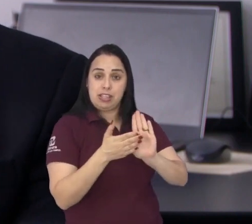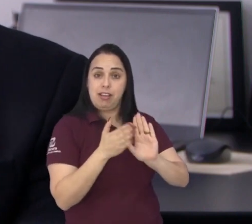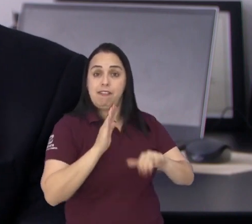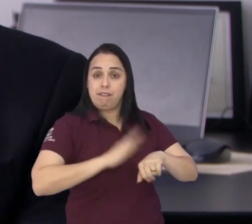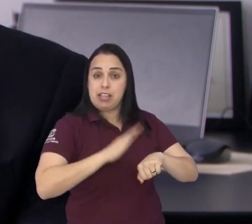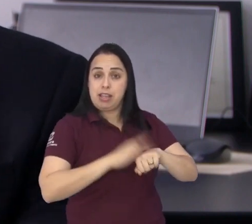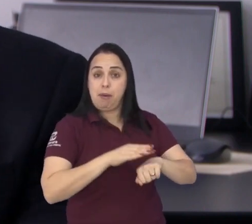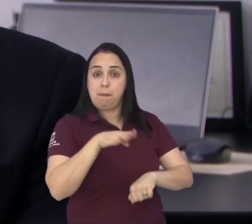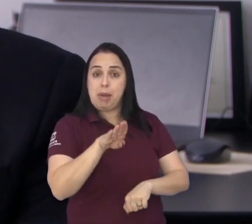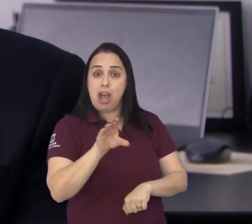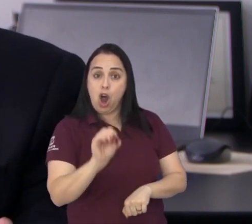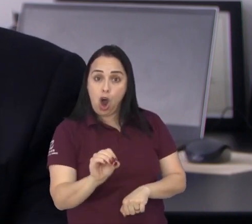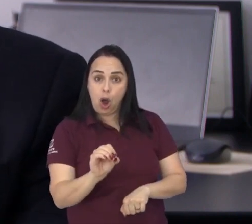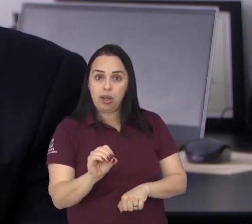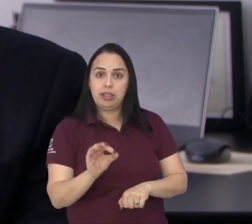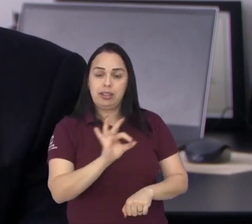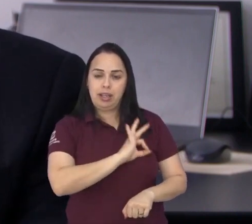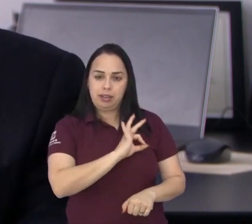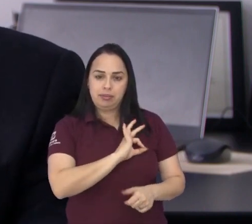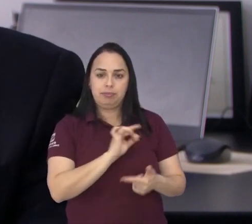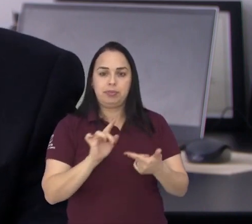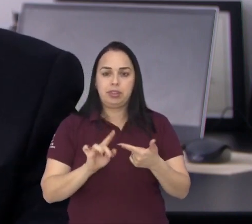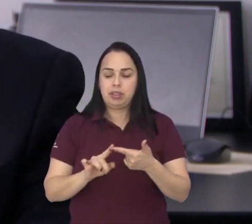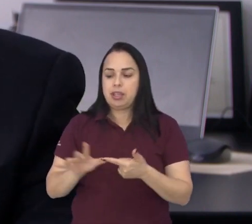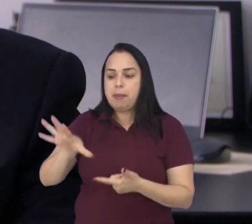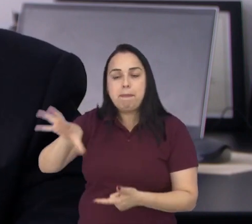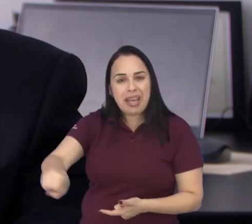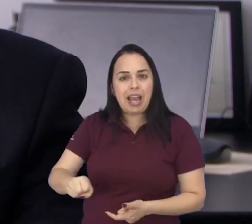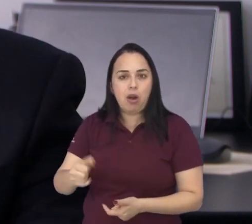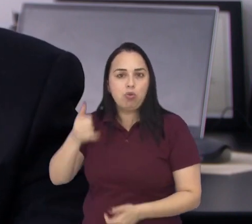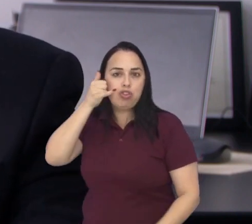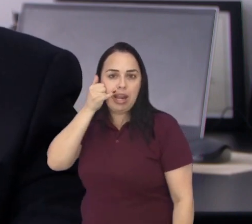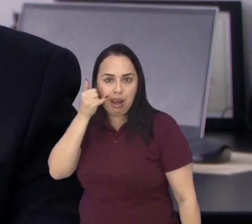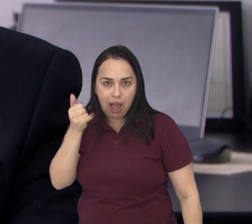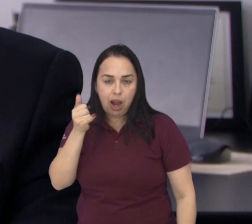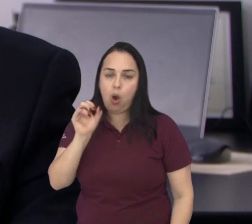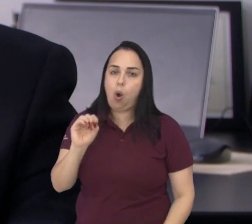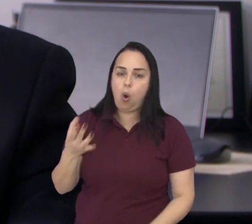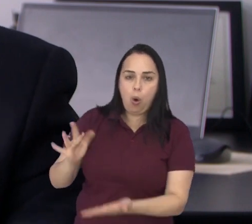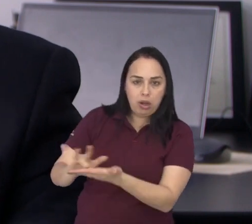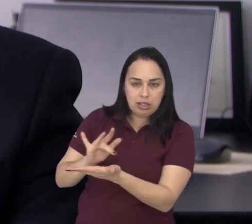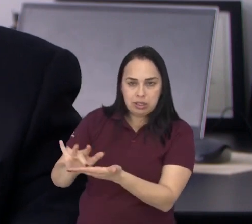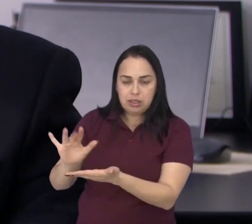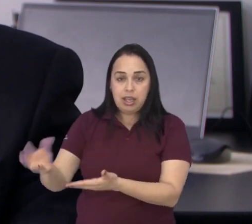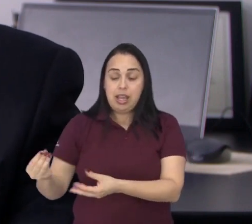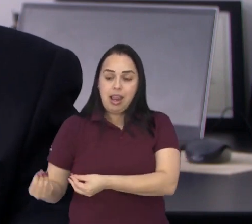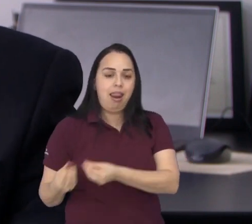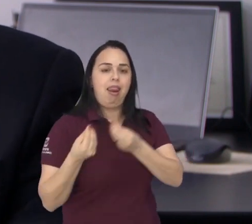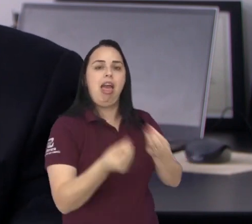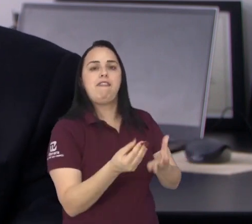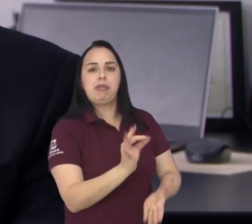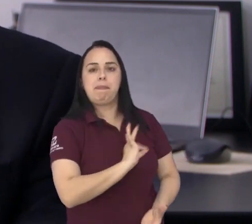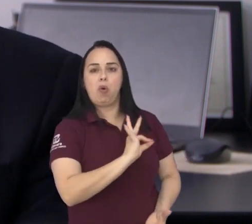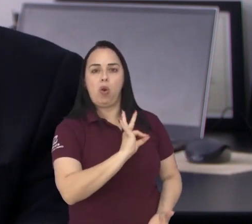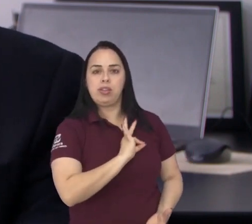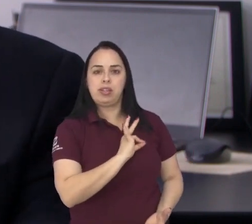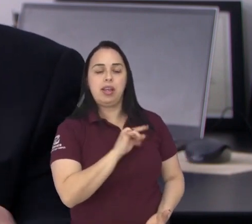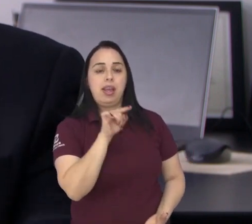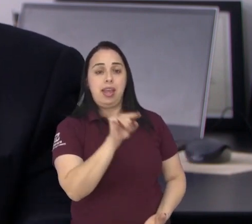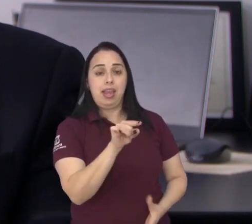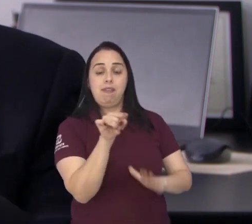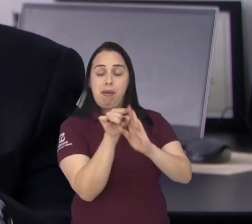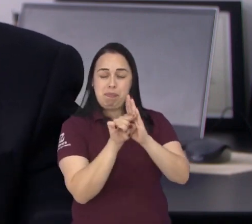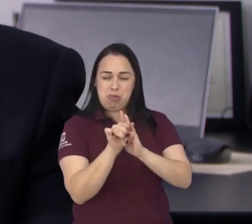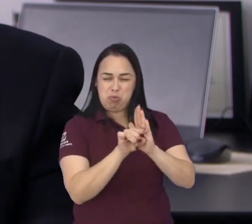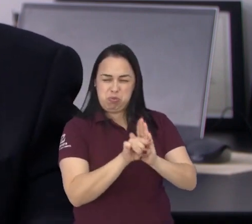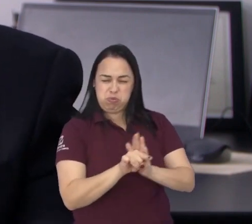boletim de ocorrência na delegacia, confiscar esse dispositivo móvel, o que quer que seja, da criança, tá? Retém aquilo e leva para a autoridade,